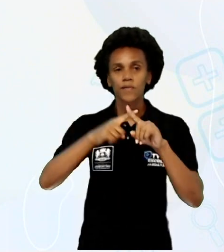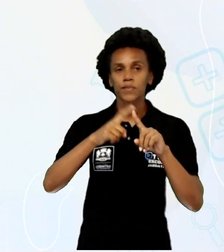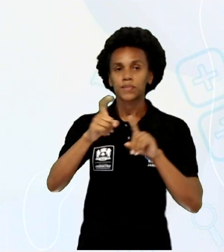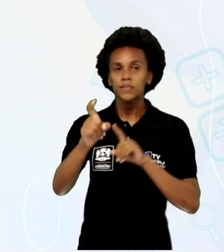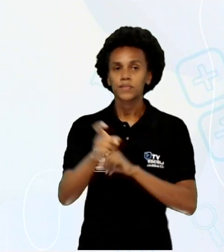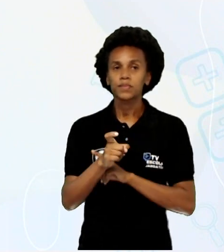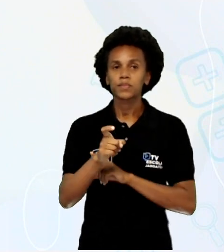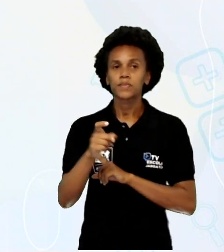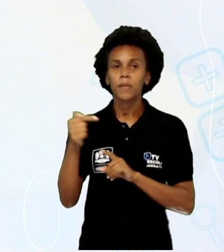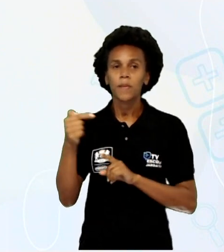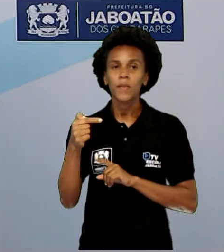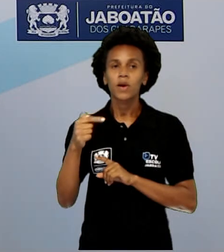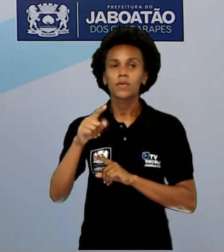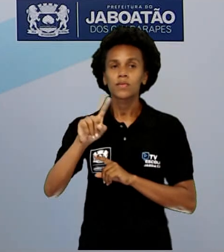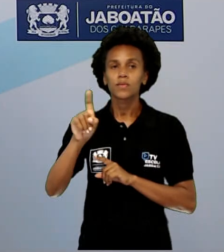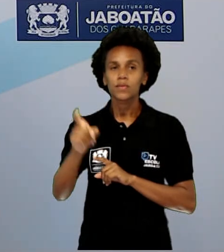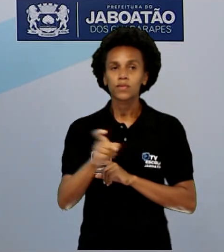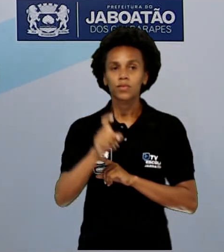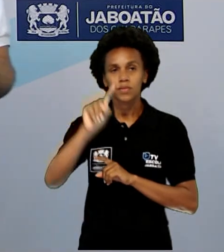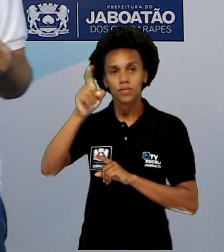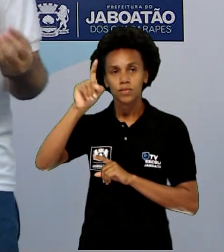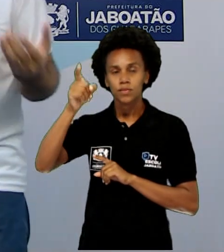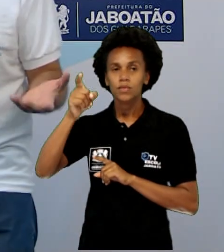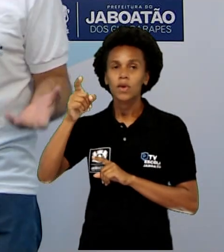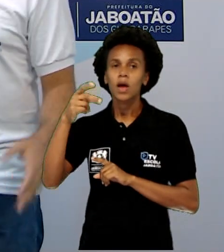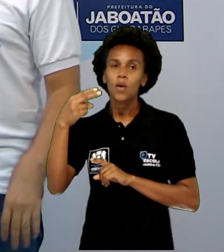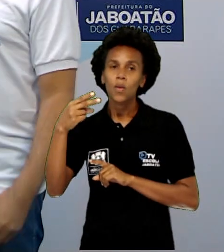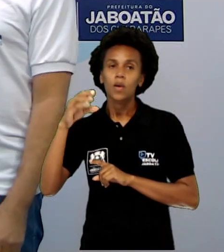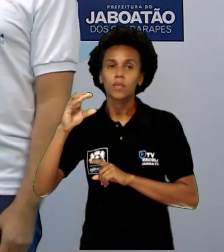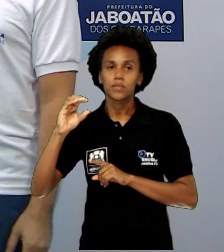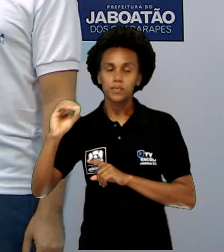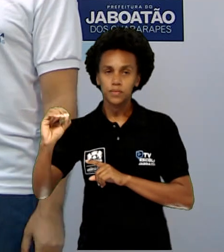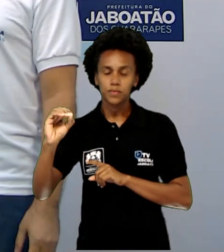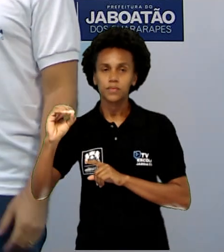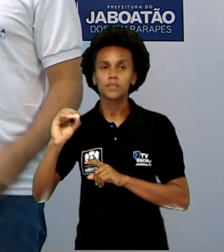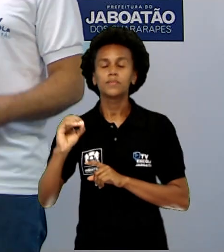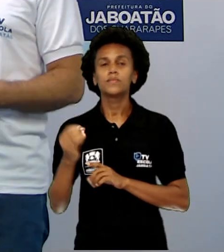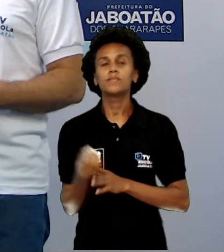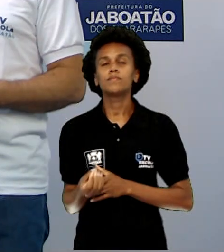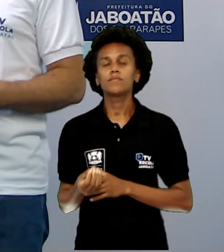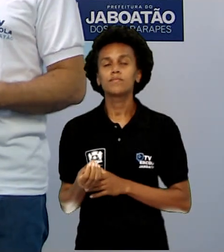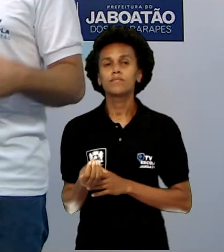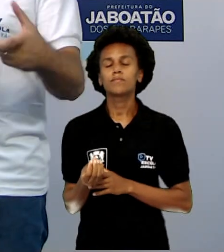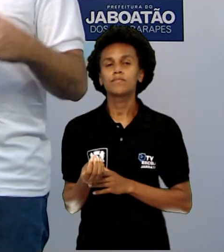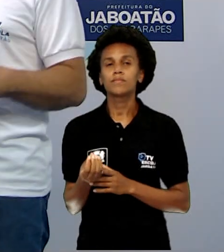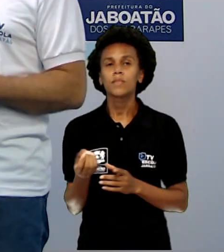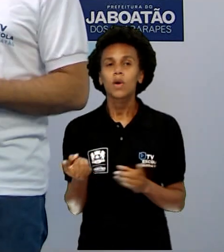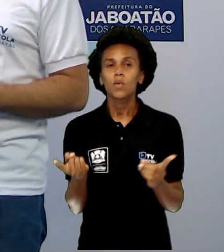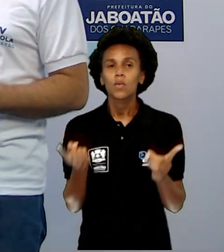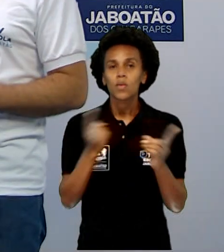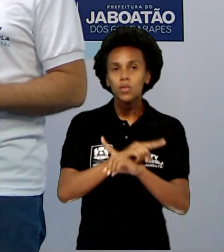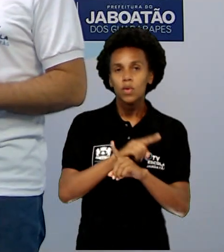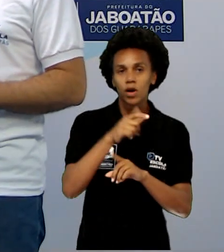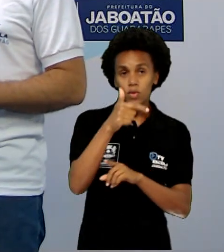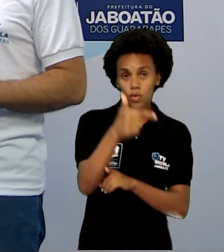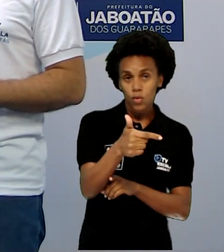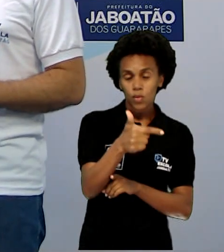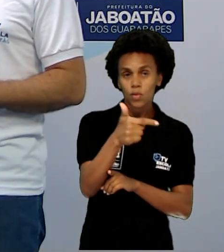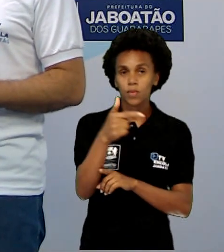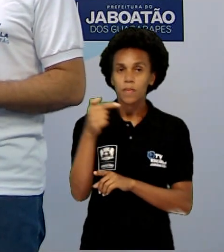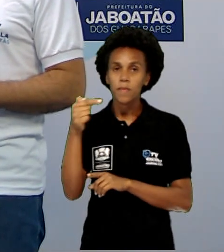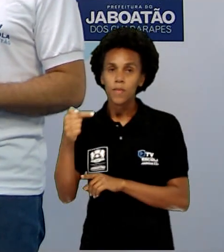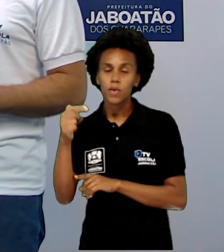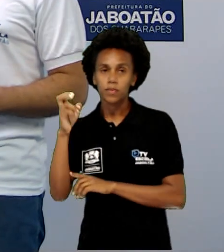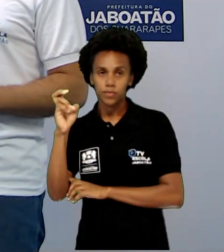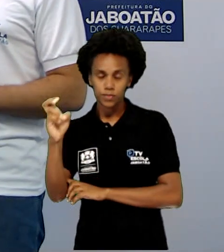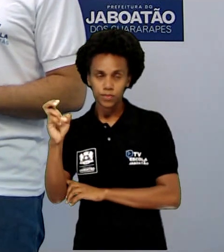zero, aonde tem x linha e x duas linhas, substituir por 2 e menos 5, eu encontro a equação. Você